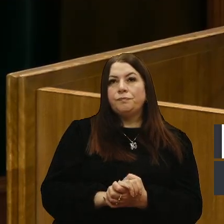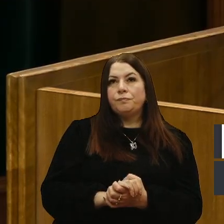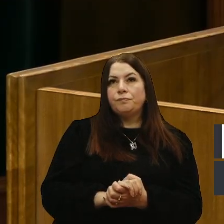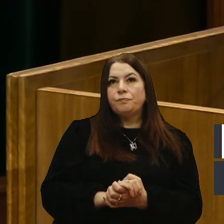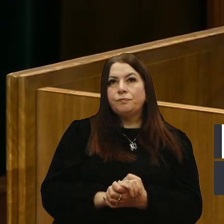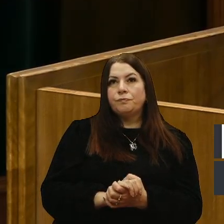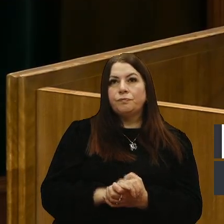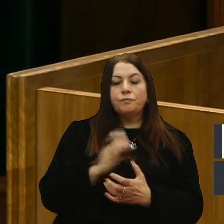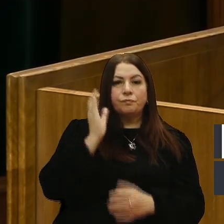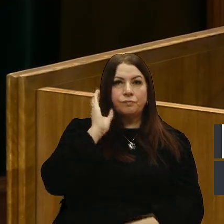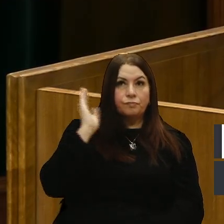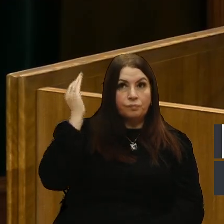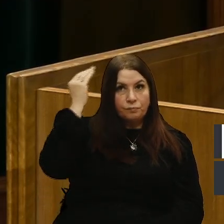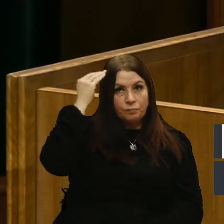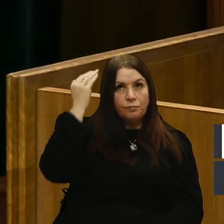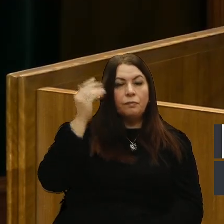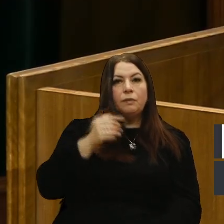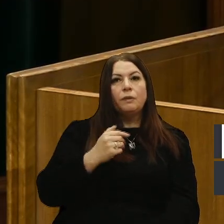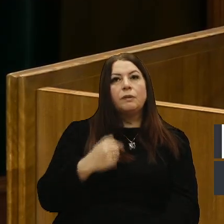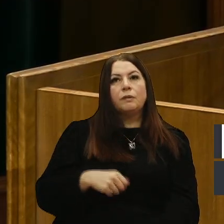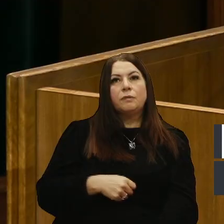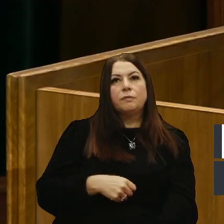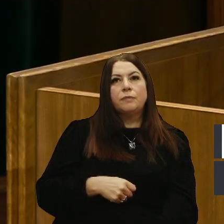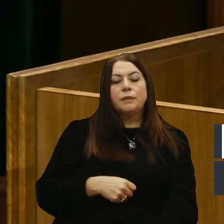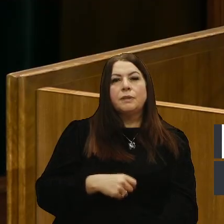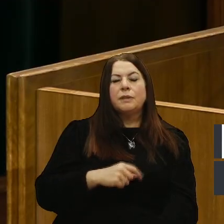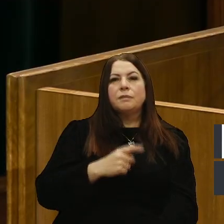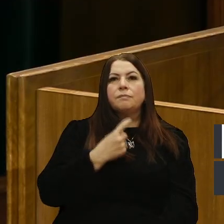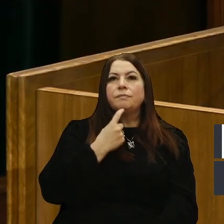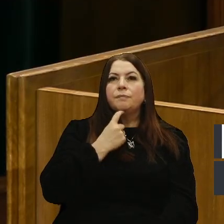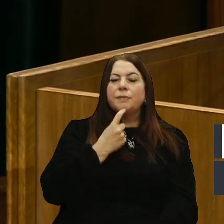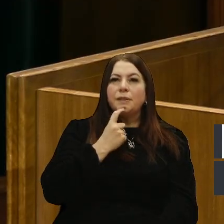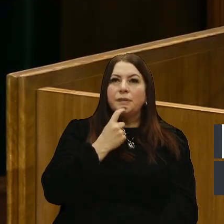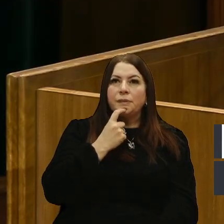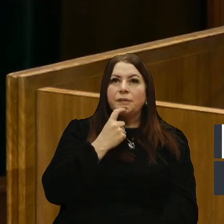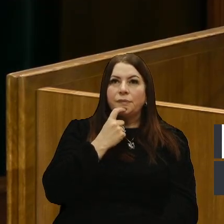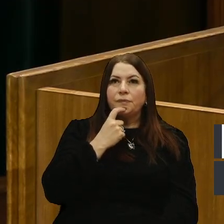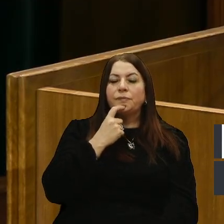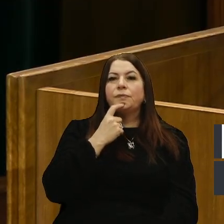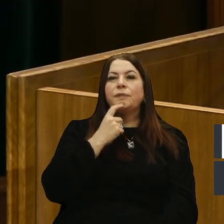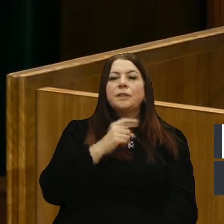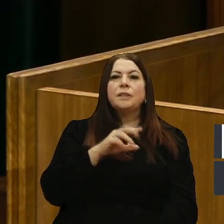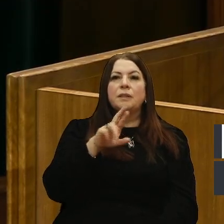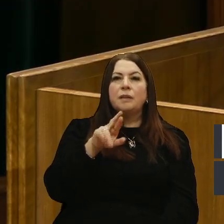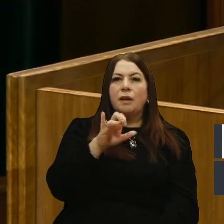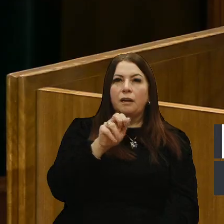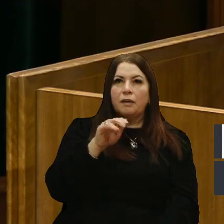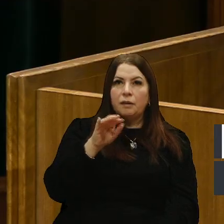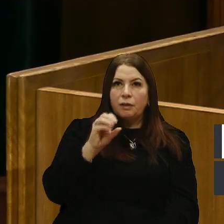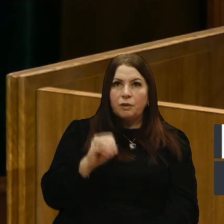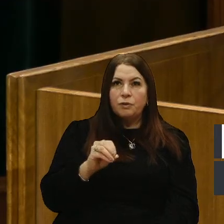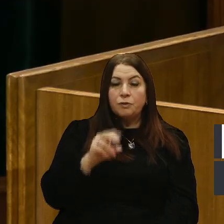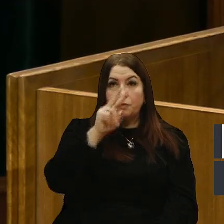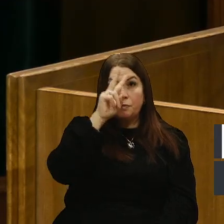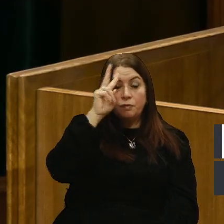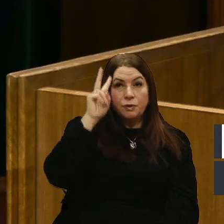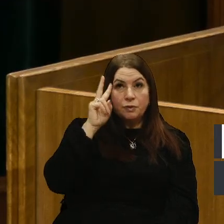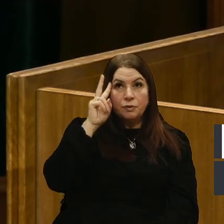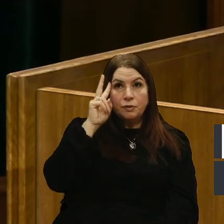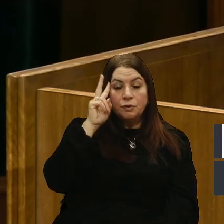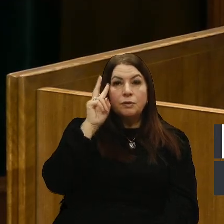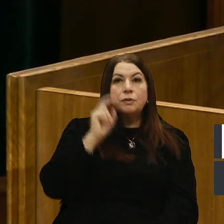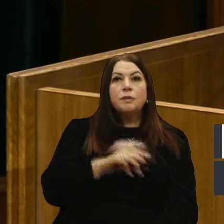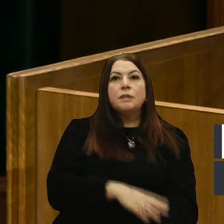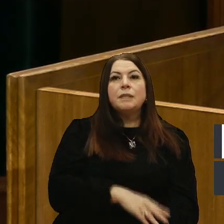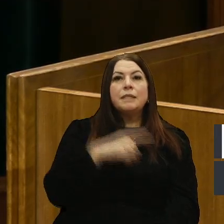vereador Felipe Gremelmaier, ao vereador Alberto Meneguzzi, ao vereador Ricardo Daneluz, ao vereador Velocino Ex, à